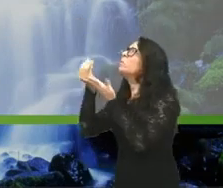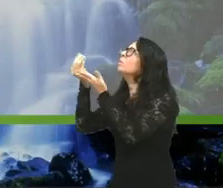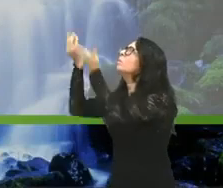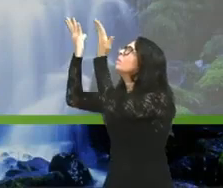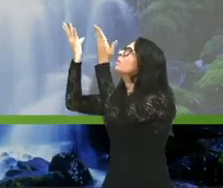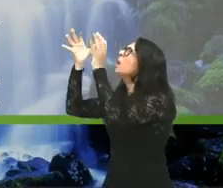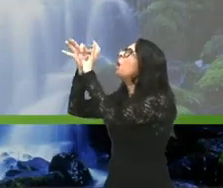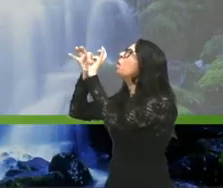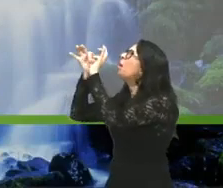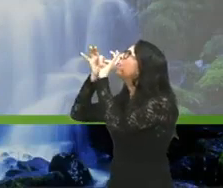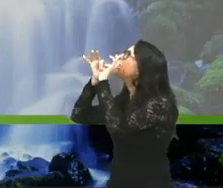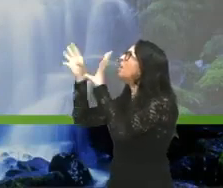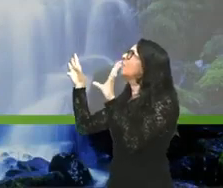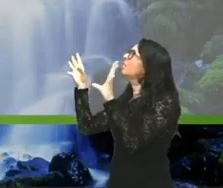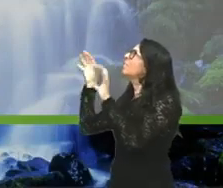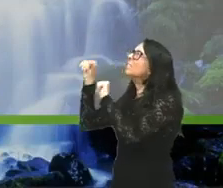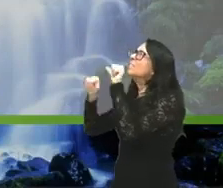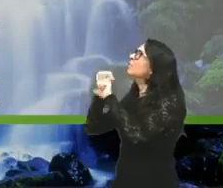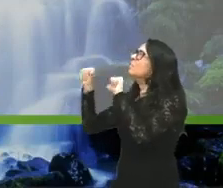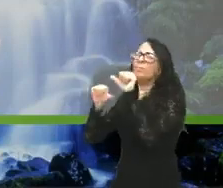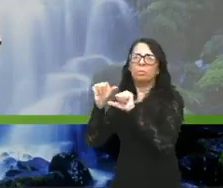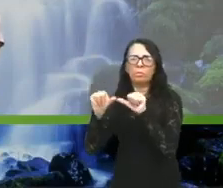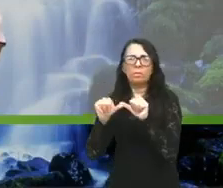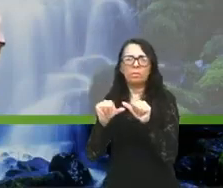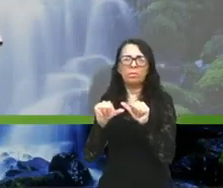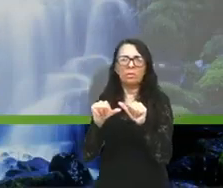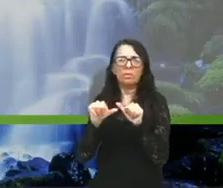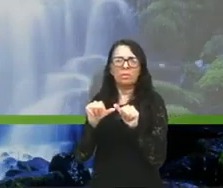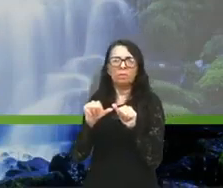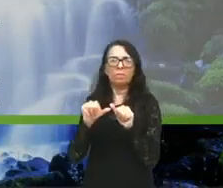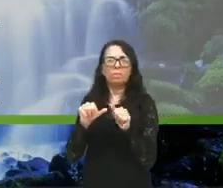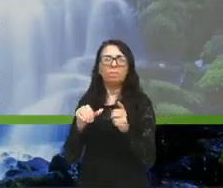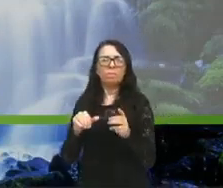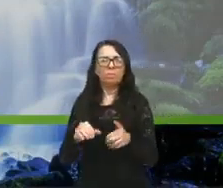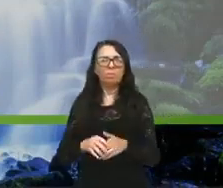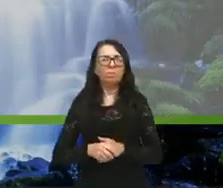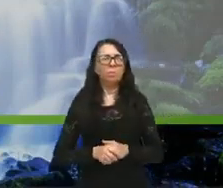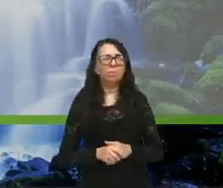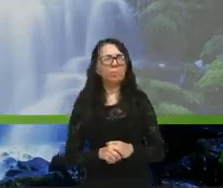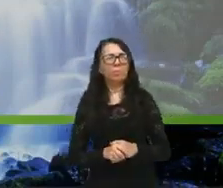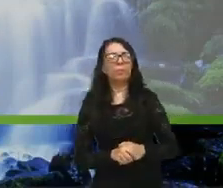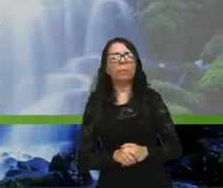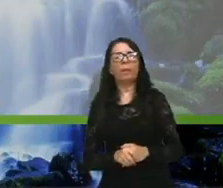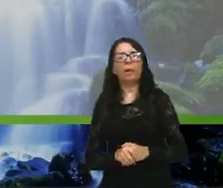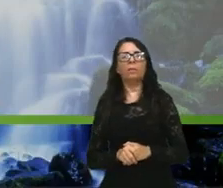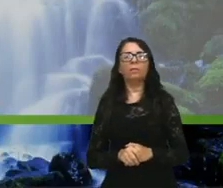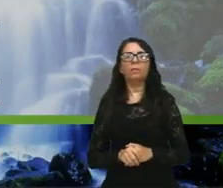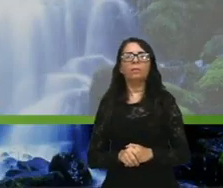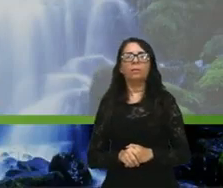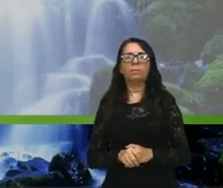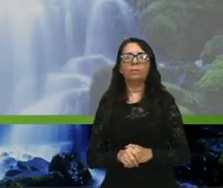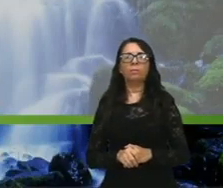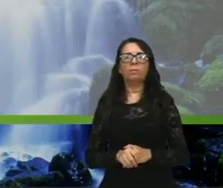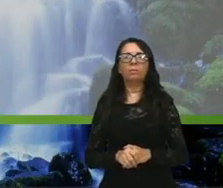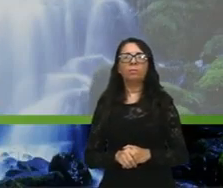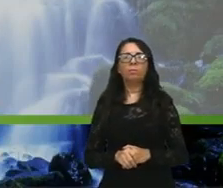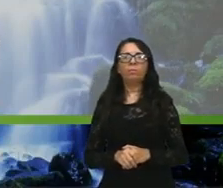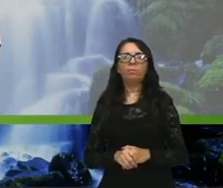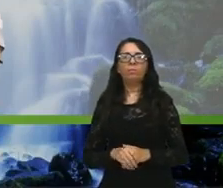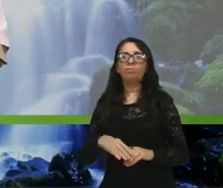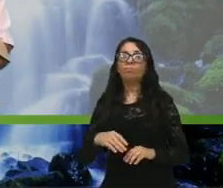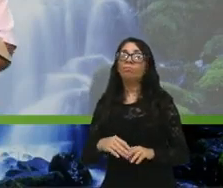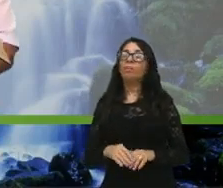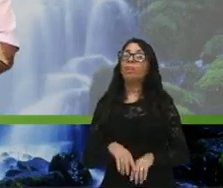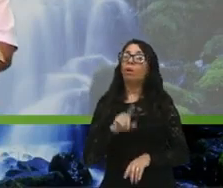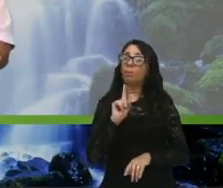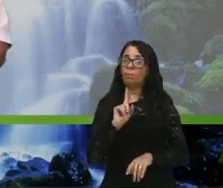liberte, transforme. A partir do momento que nos associamos ao